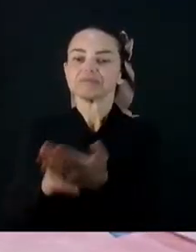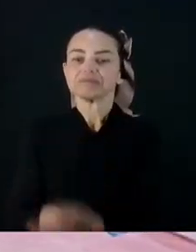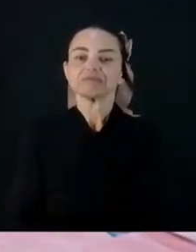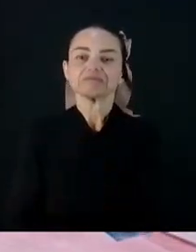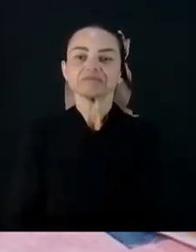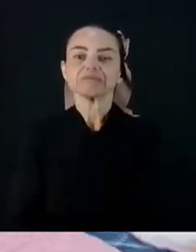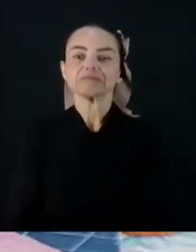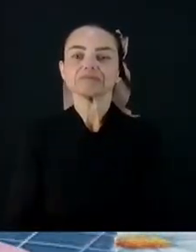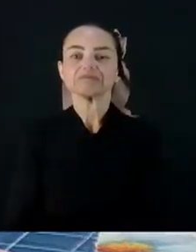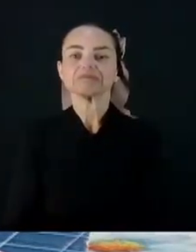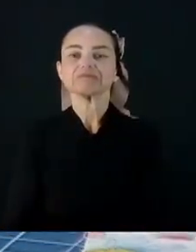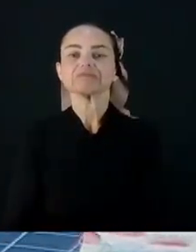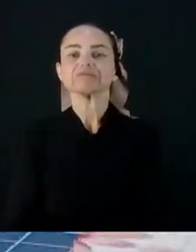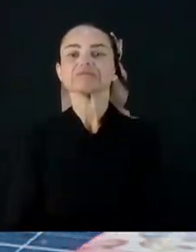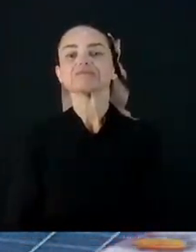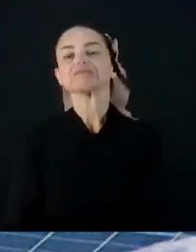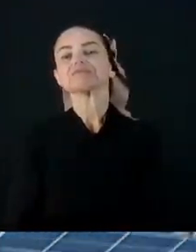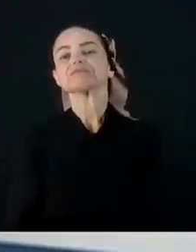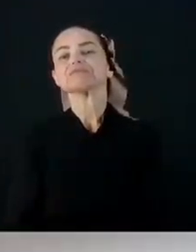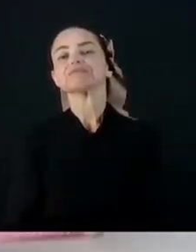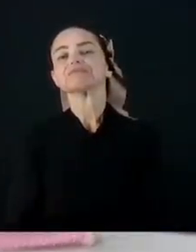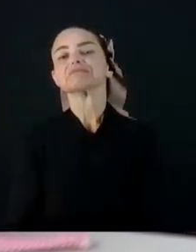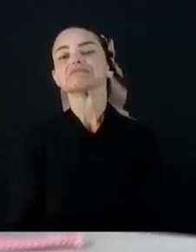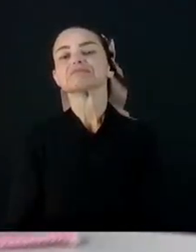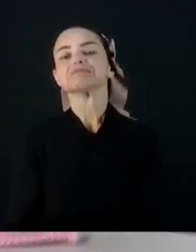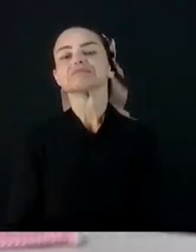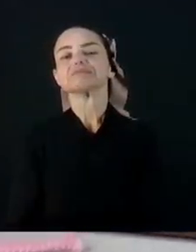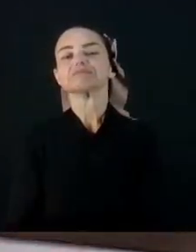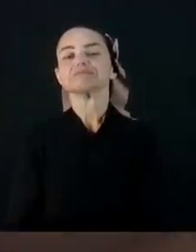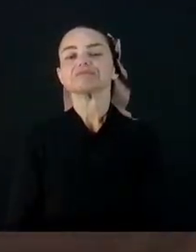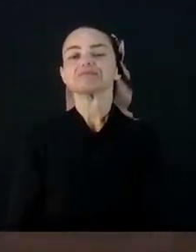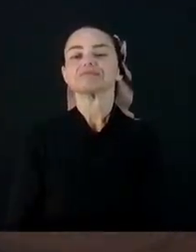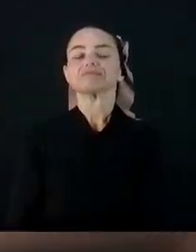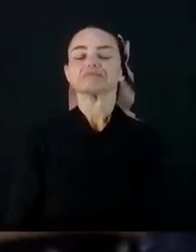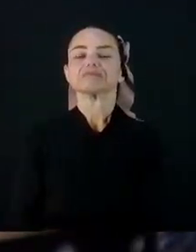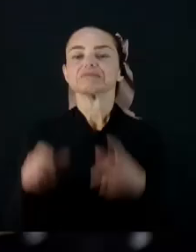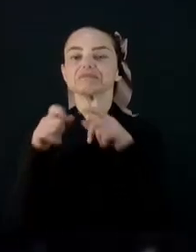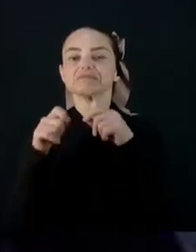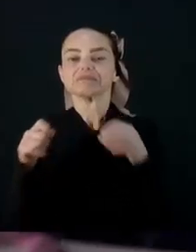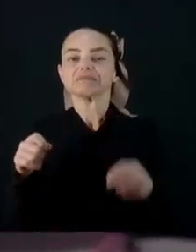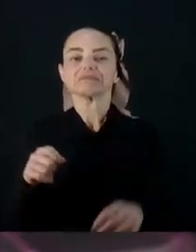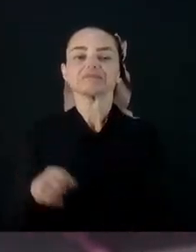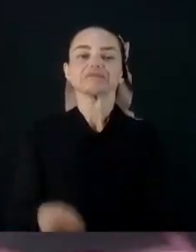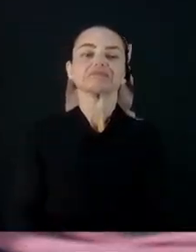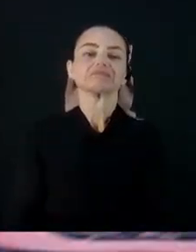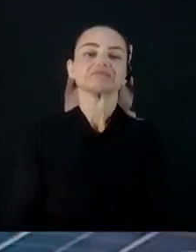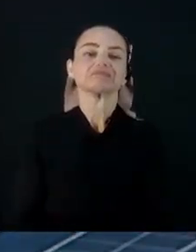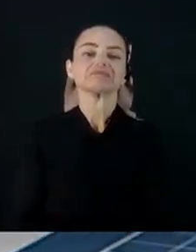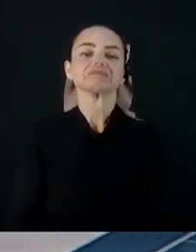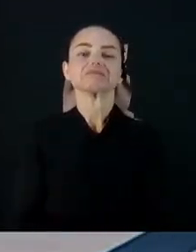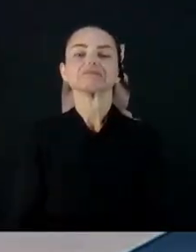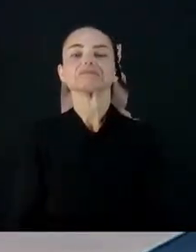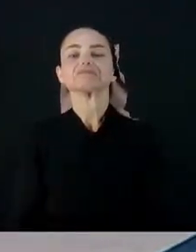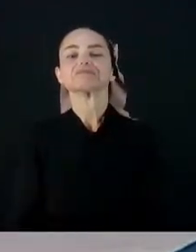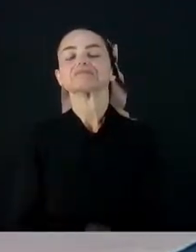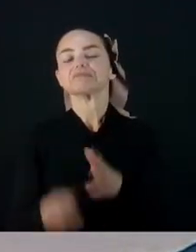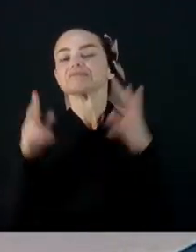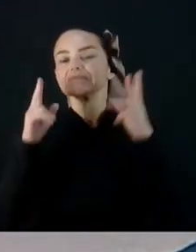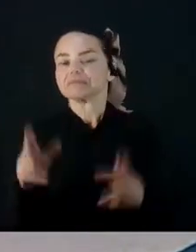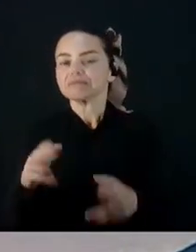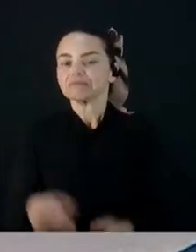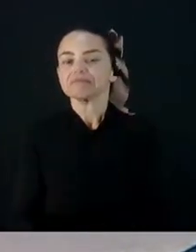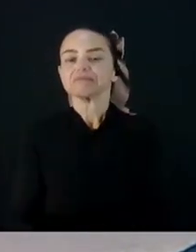dobra. O outro, você vai medir para ficar do mesmo tamanho do primeiro que você está fazendo. Então, são